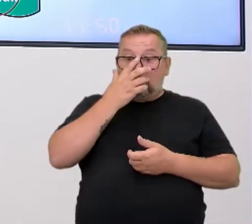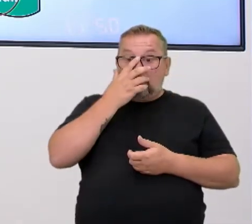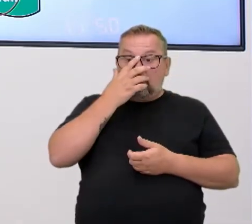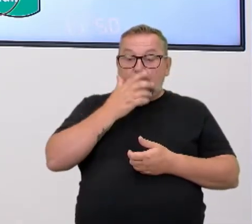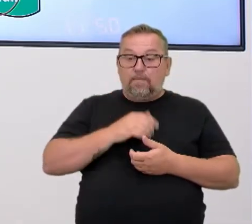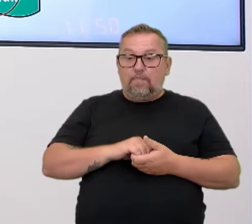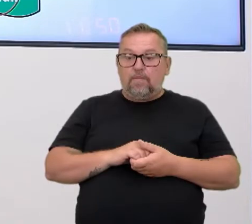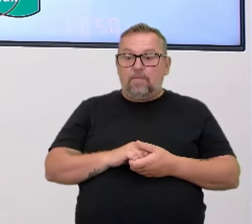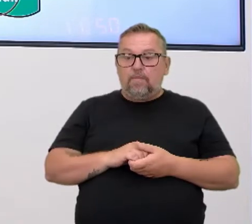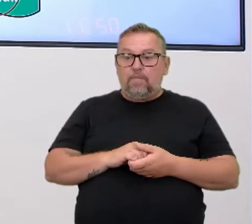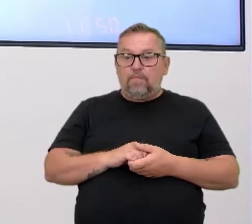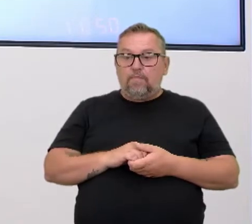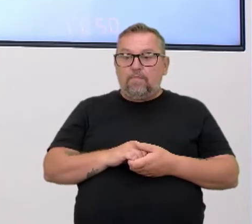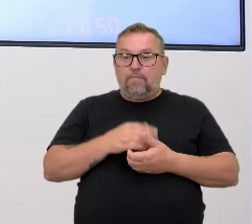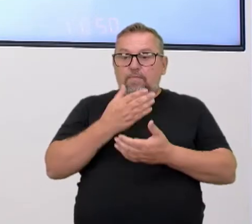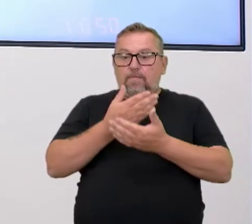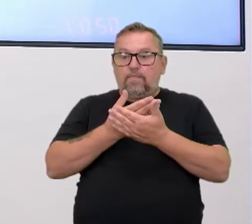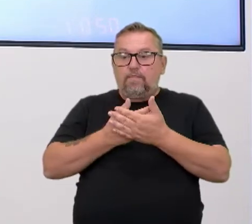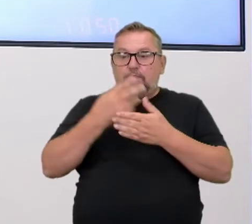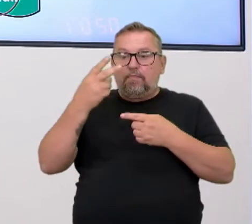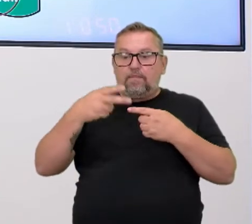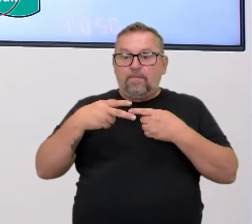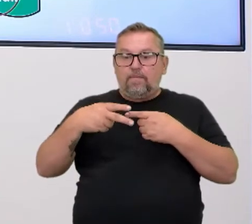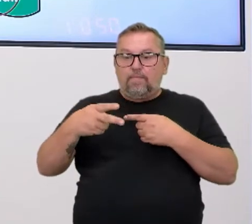Então, 2 aulas semanais aí como